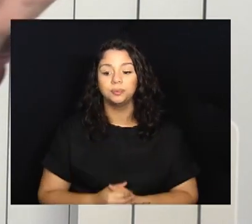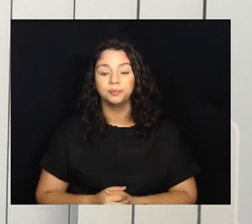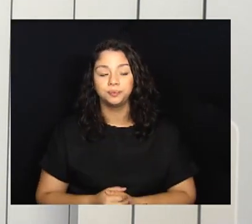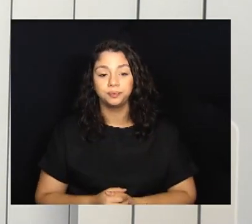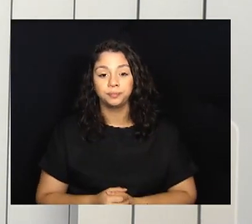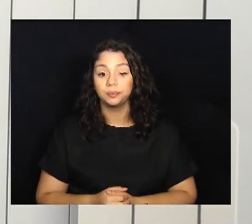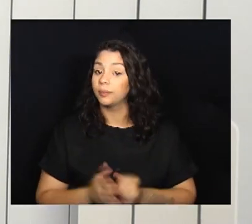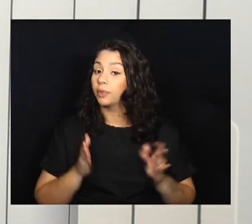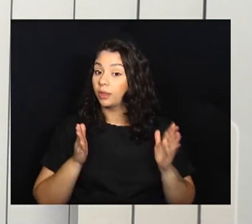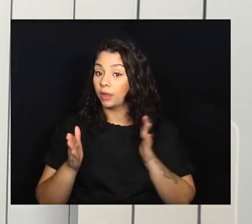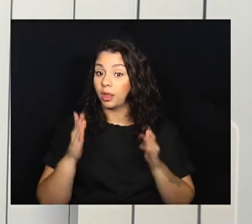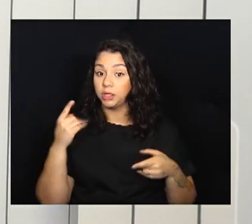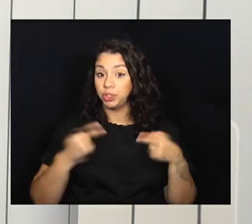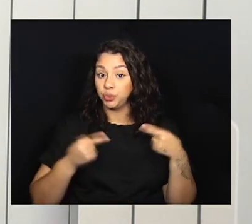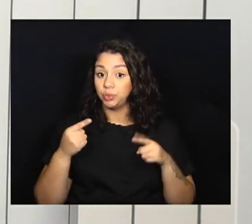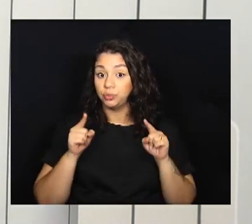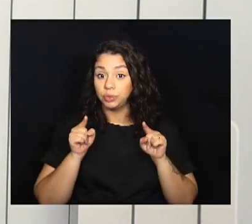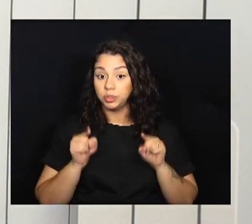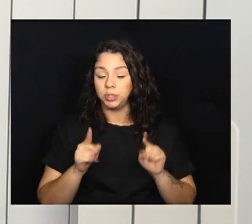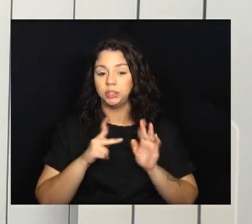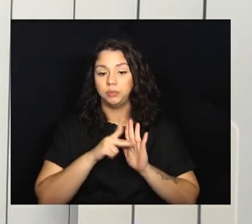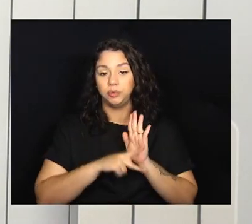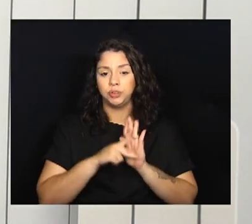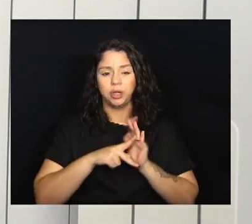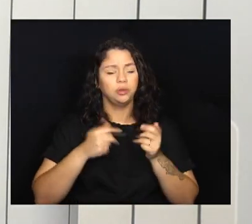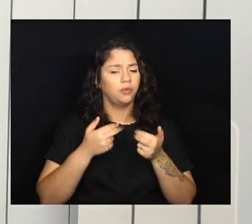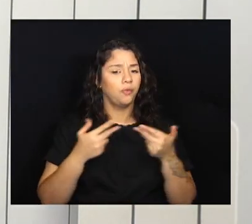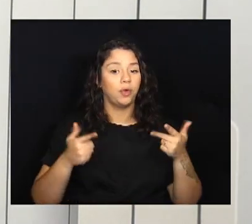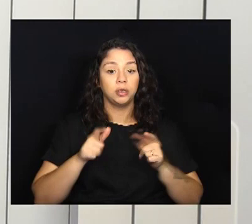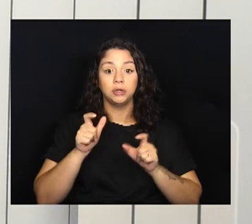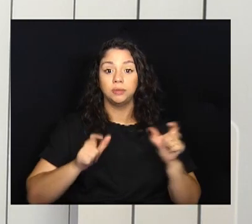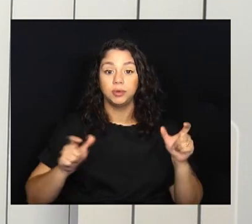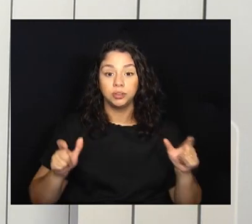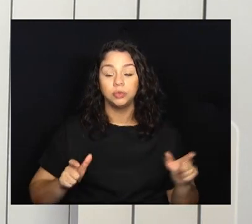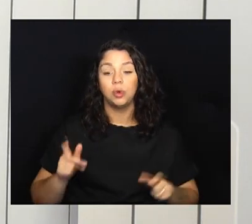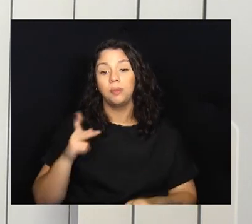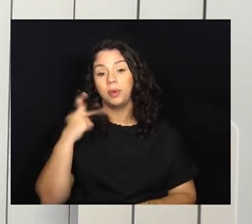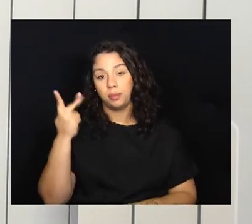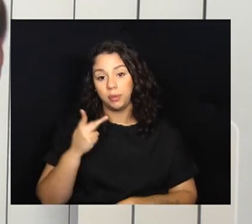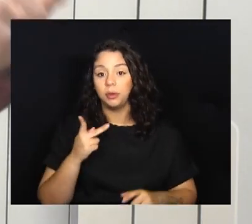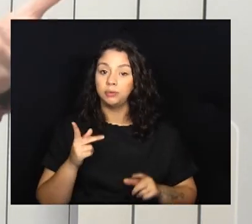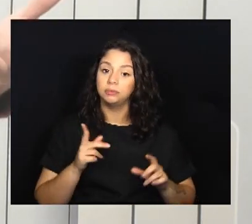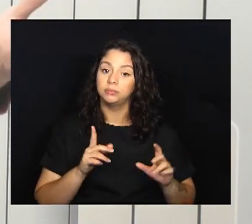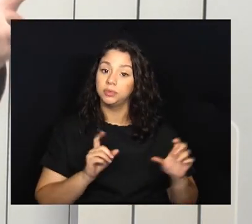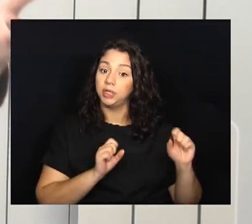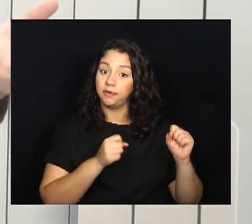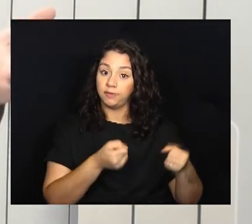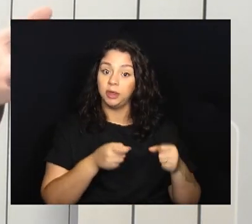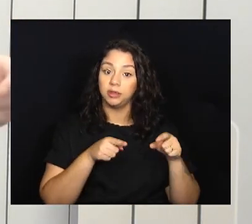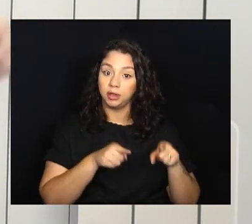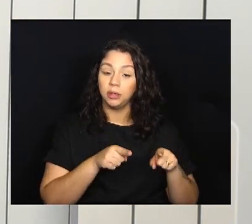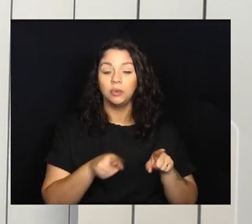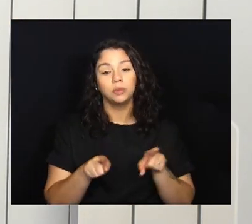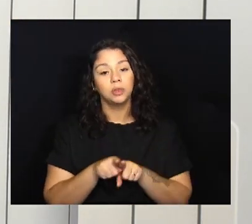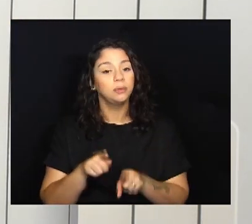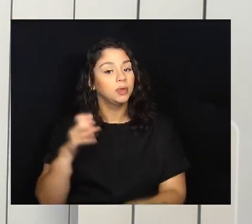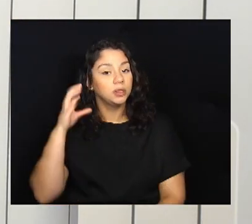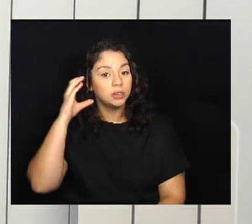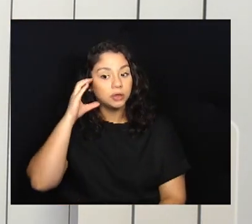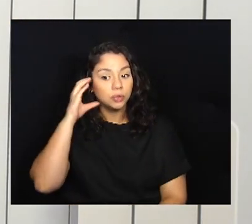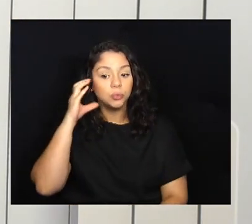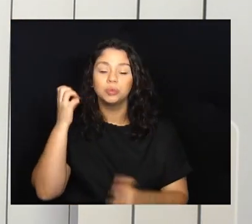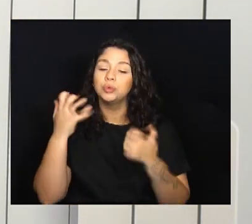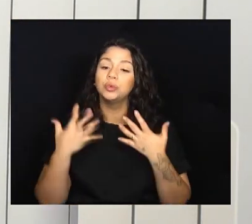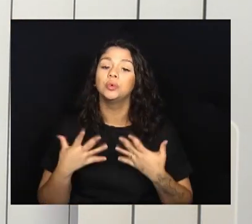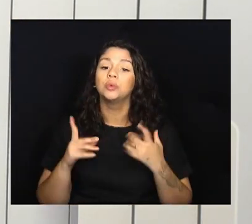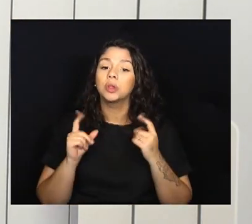Durante a discussão deste projeto, vários parlamentares defenderam a matéria. Dentre eles, Luiz Cirilo salientou